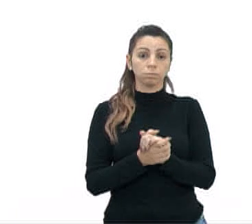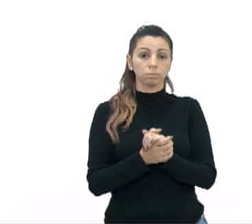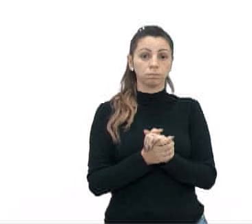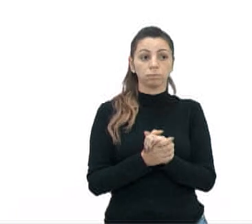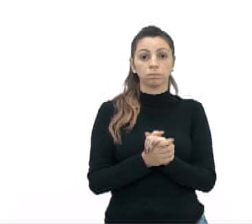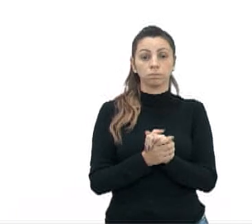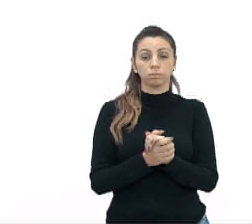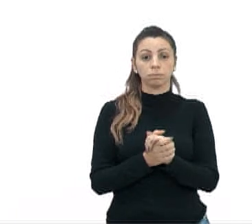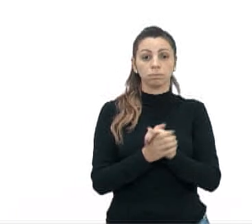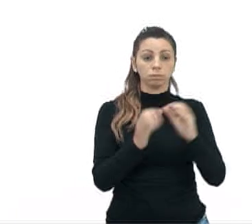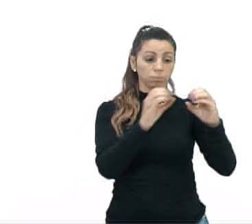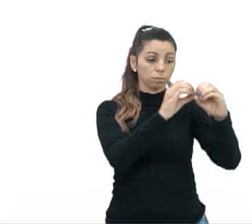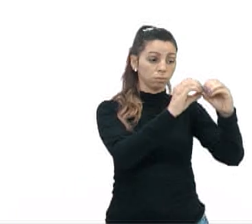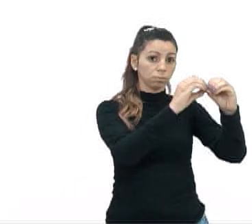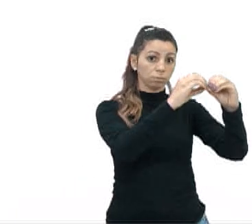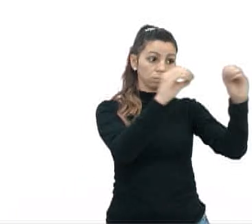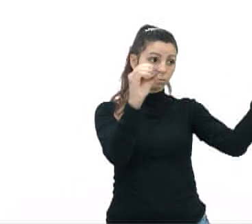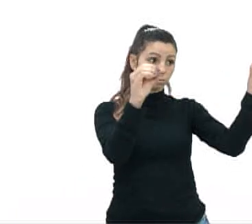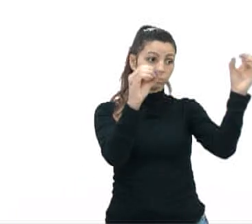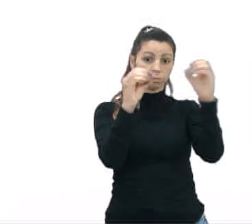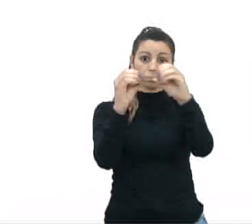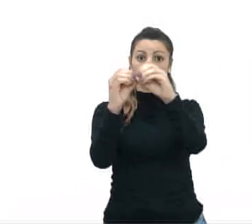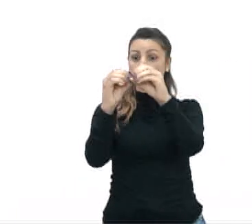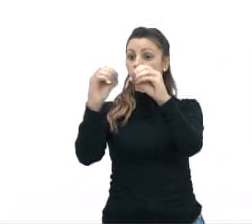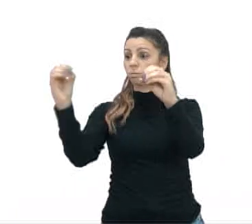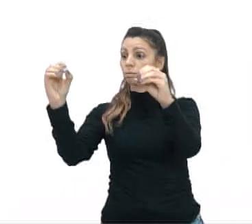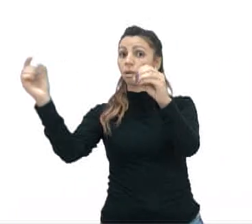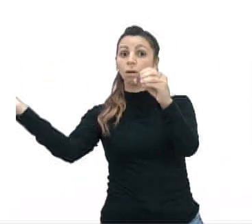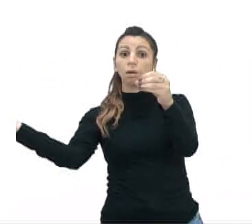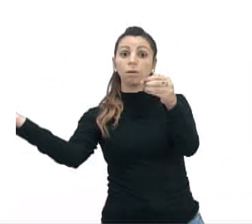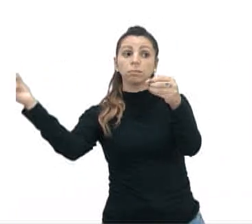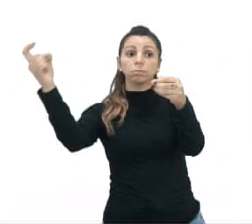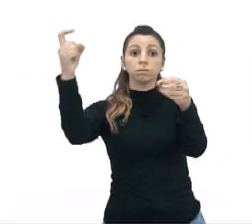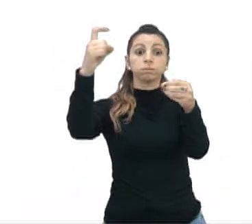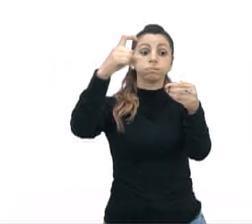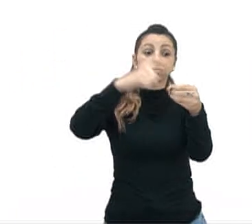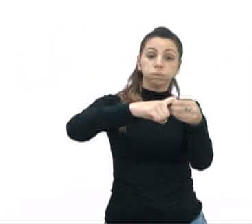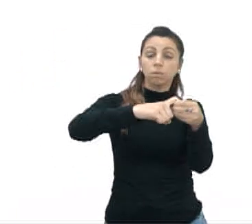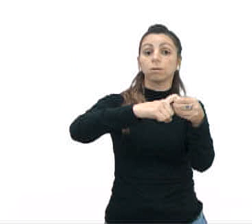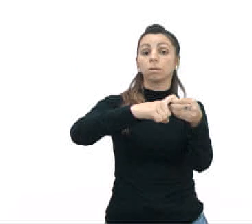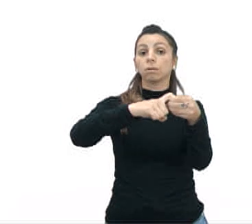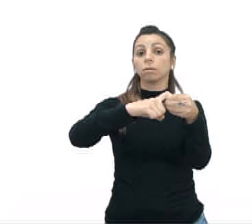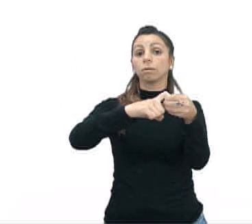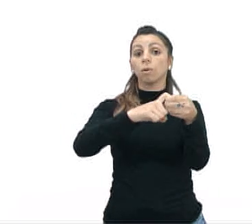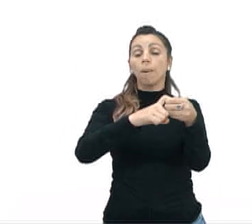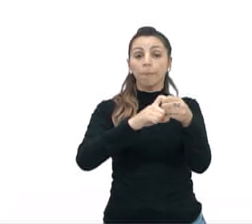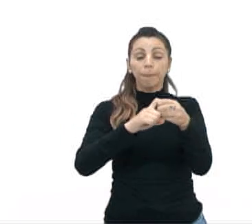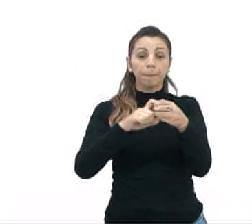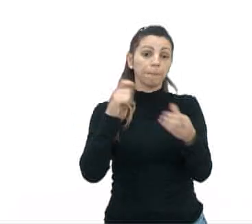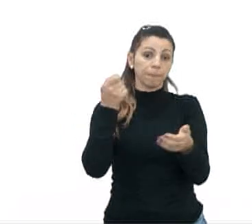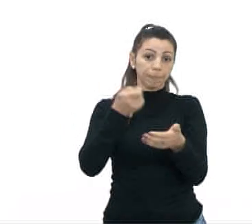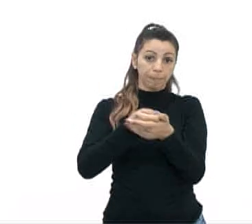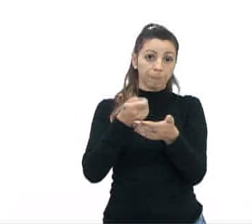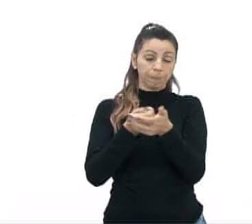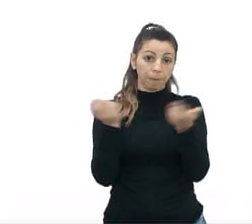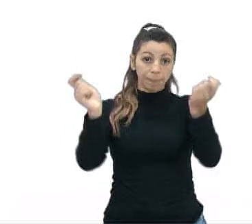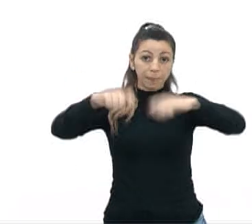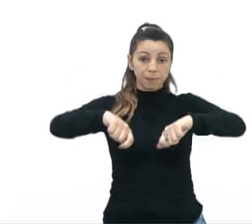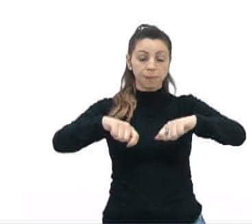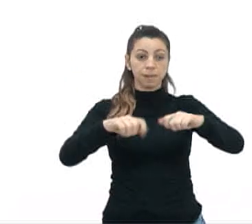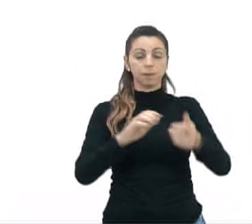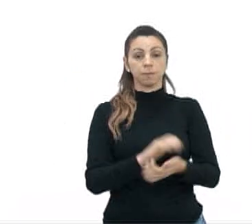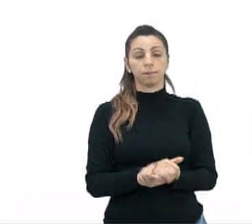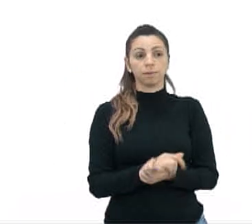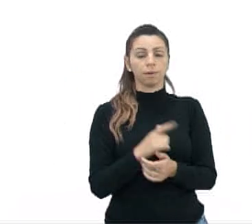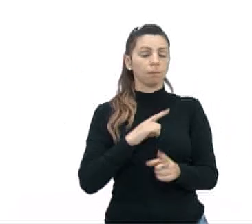interdependência, né? Uma depende da outra, uma faz parte da outra, uma se subordina à outra, por isso o nome, né? Aí tem vários